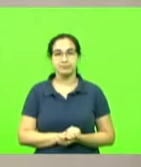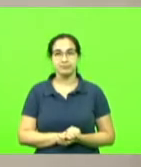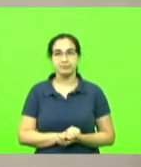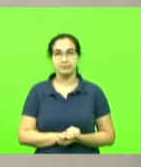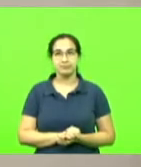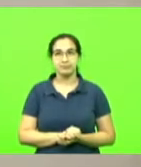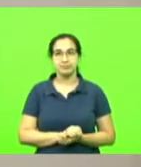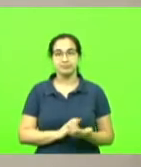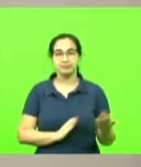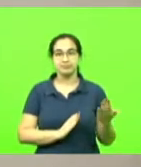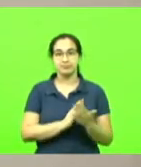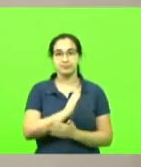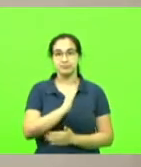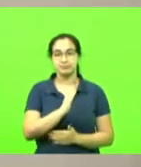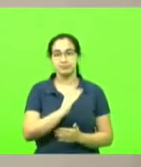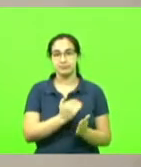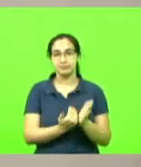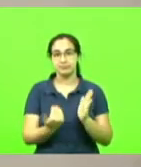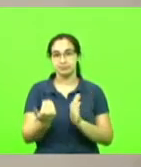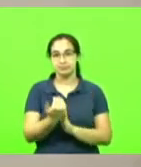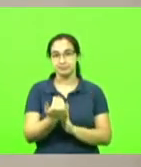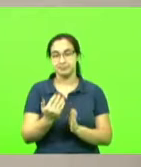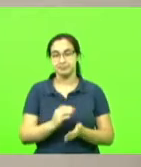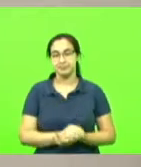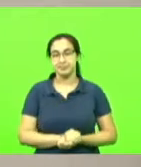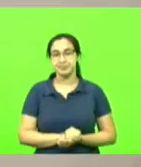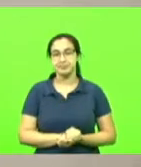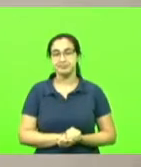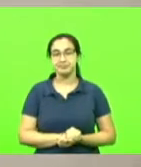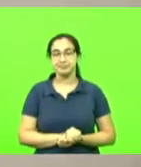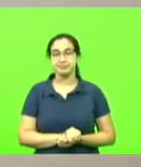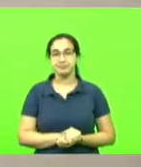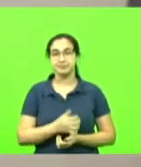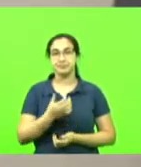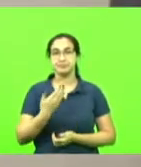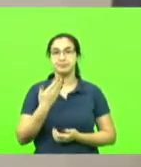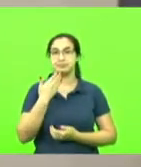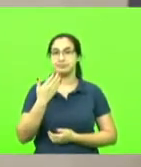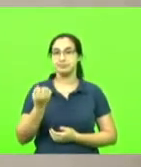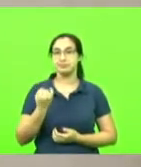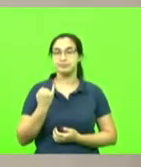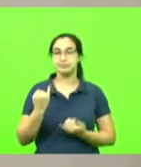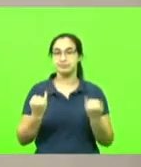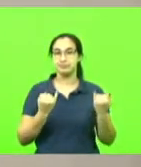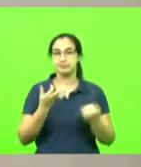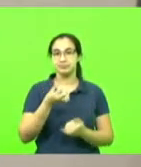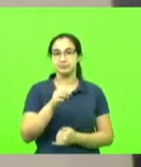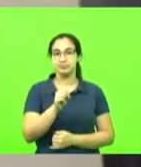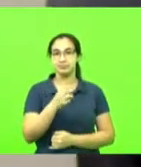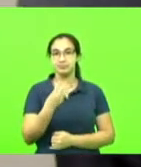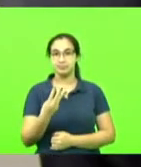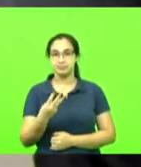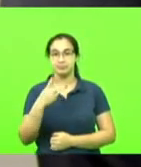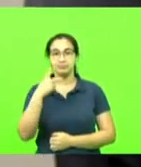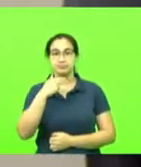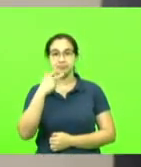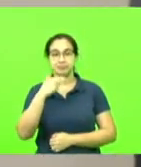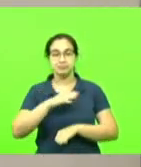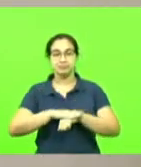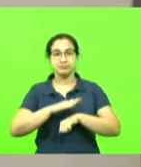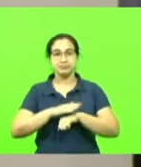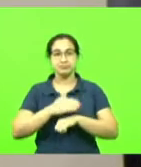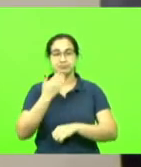Aprovado por a maioria. Pedido de informação, 683, deputado Kennedy Nunes, solicitando ao secretário de